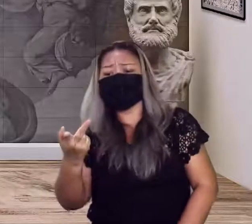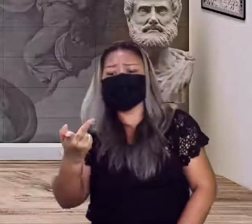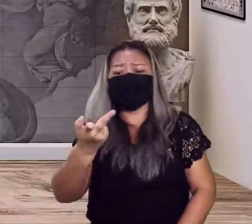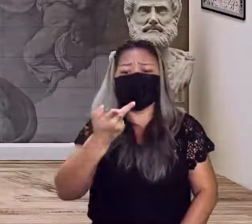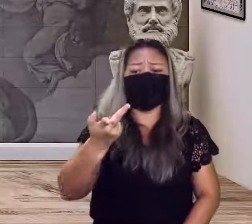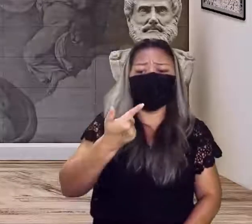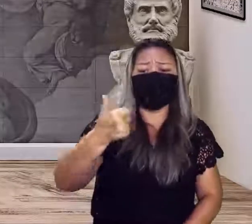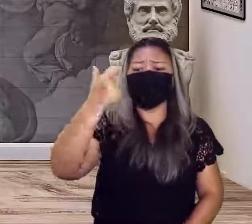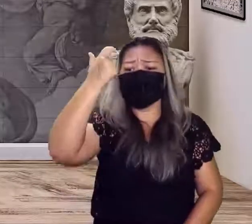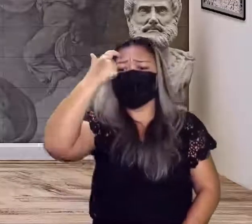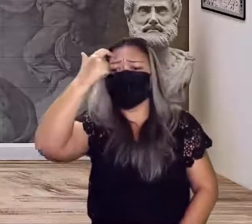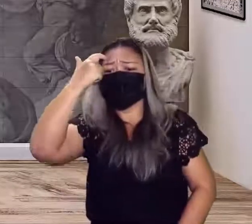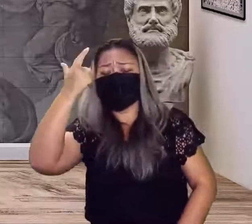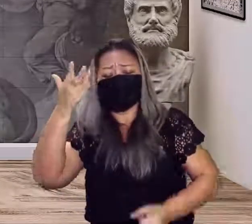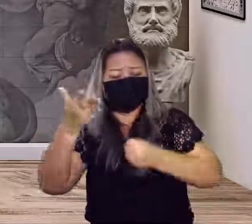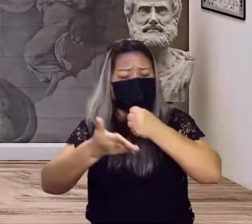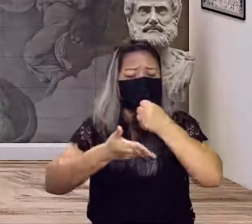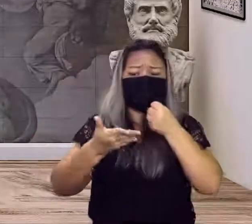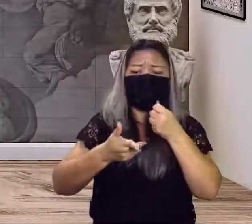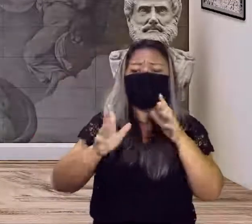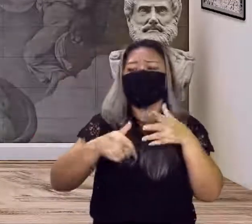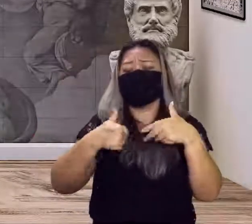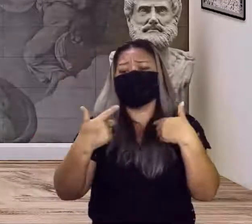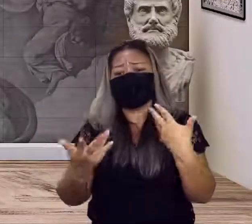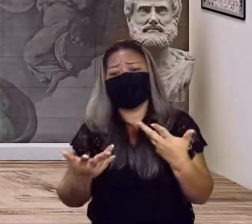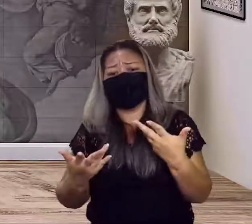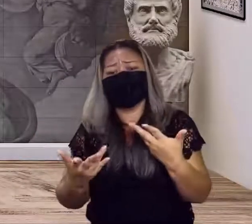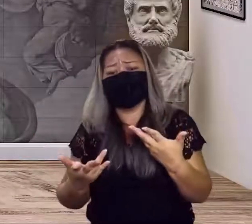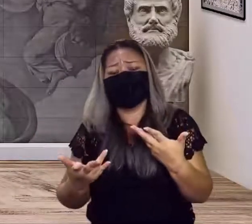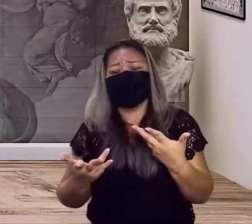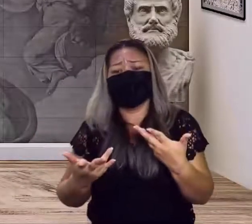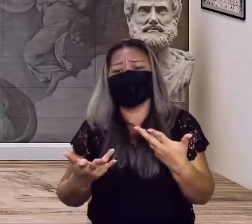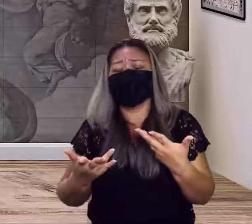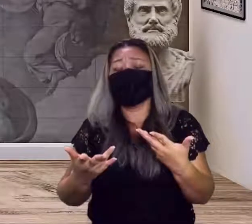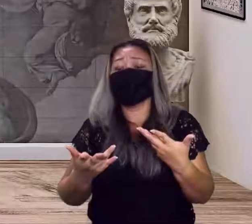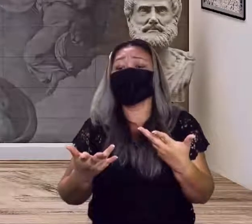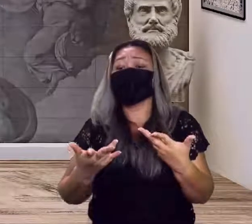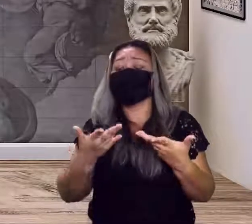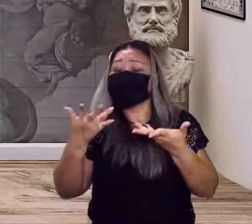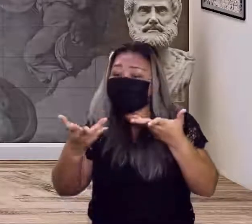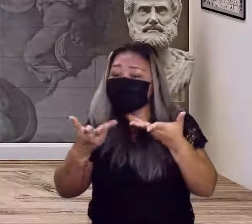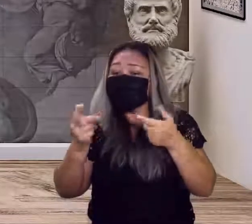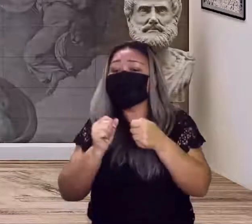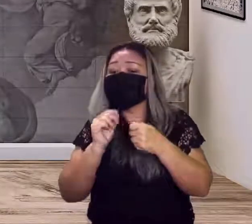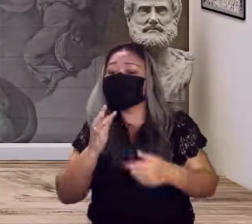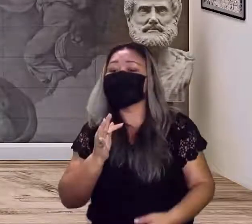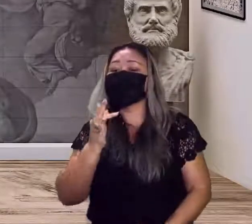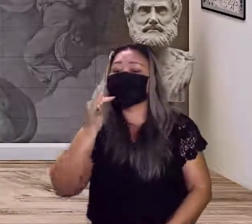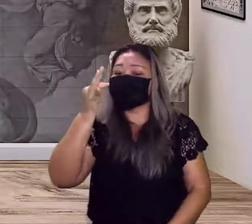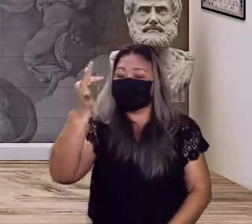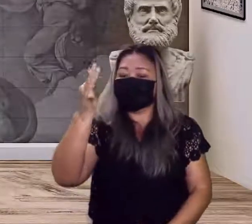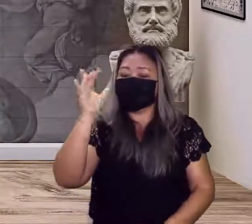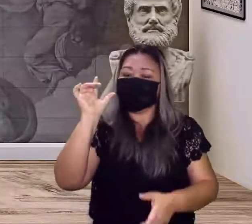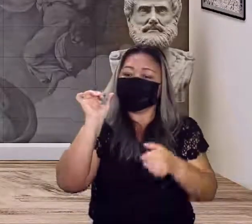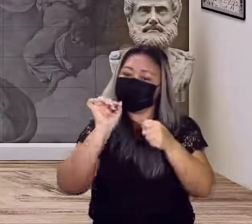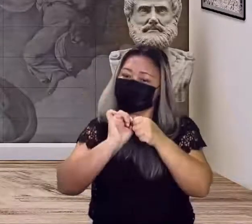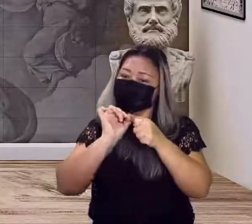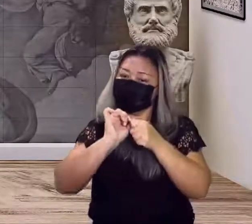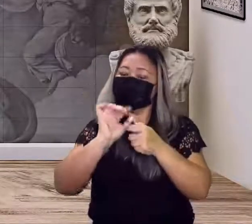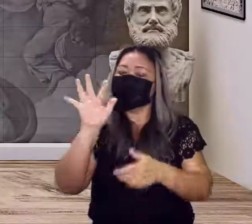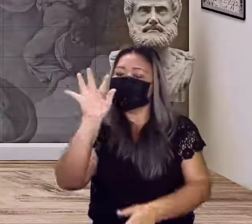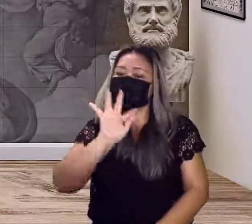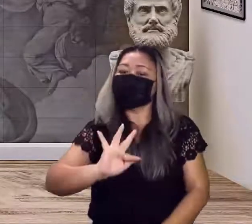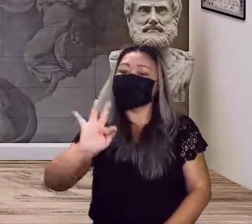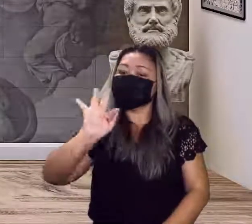as ideias fundamentais. Quando você fomenta um futuro para fazer a faculdade depois